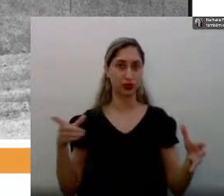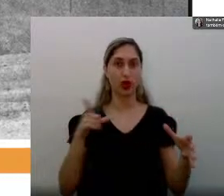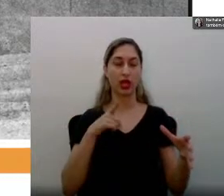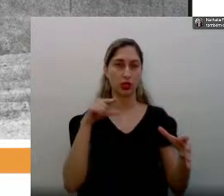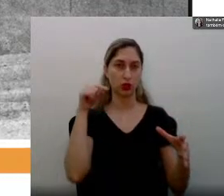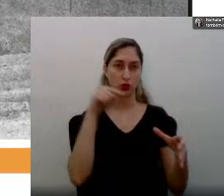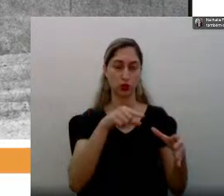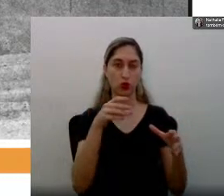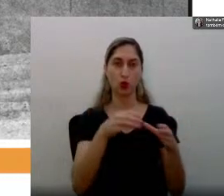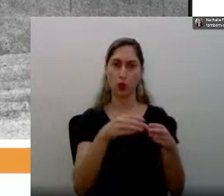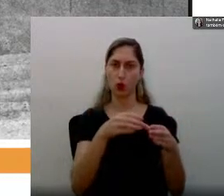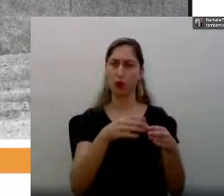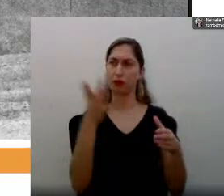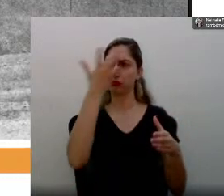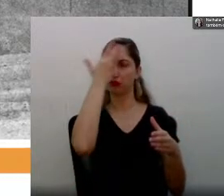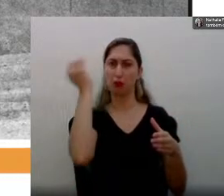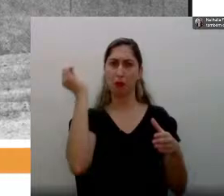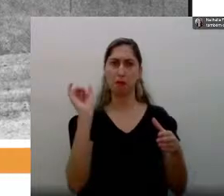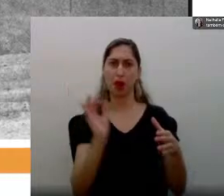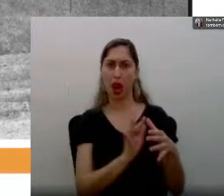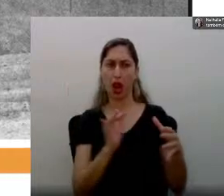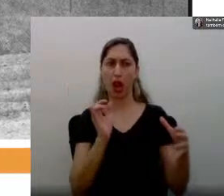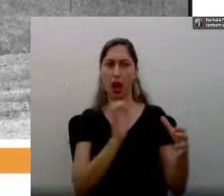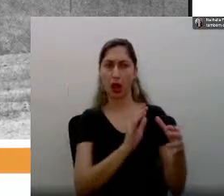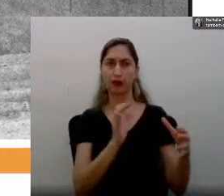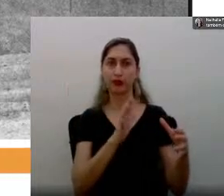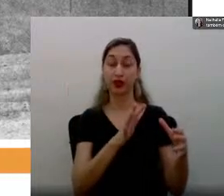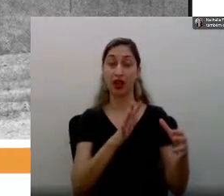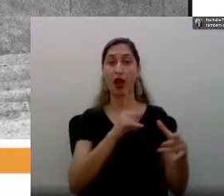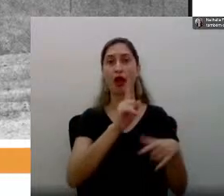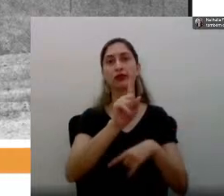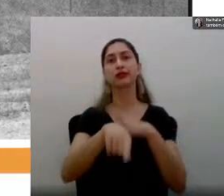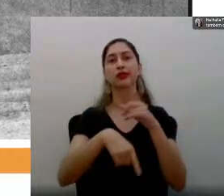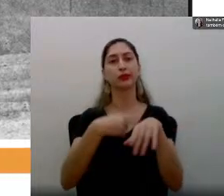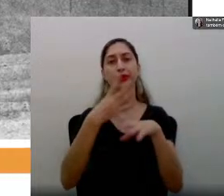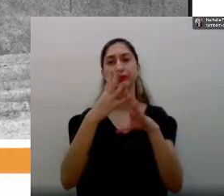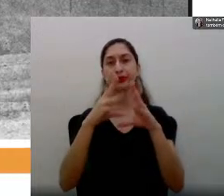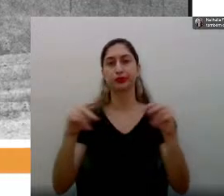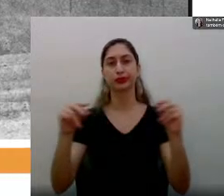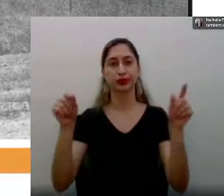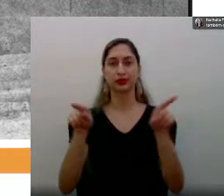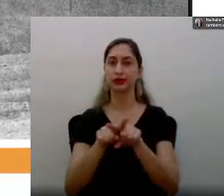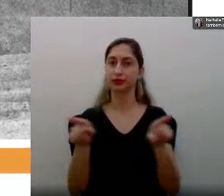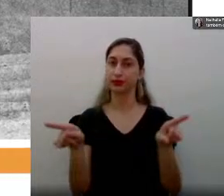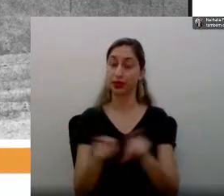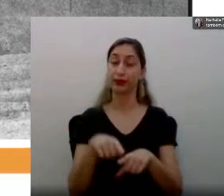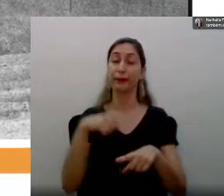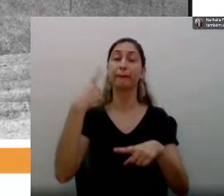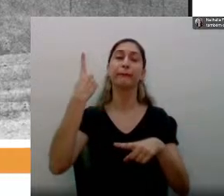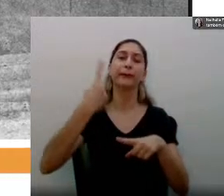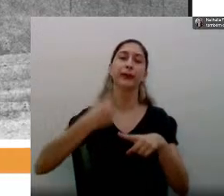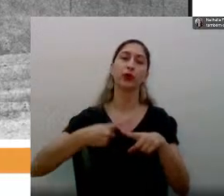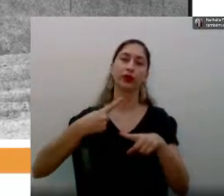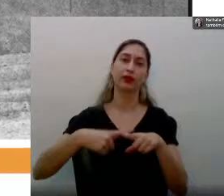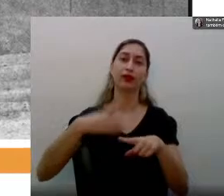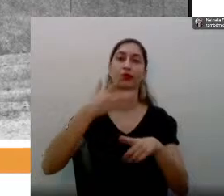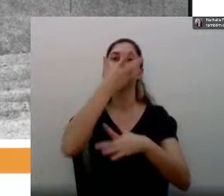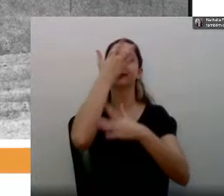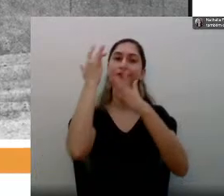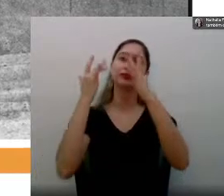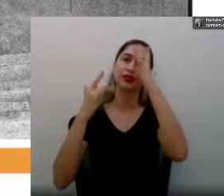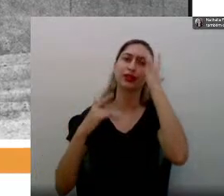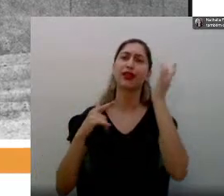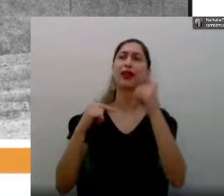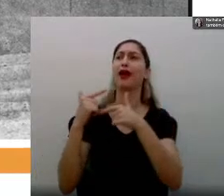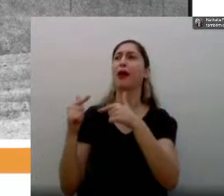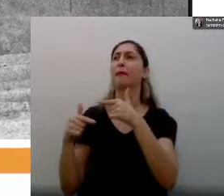cresceu só que com o tempo ele também acabou né ele acabou por quê Porque as pessoas tinham outras atividades